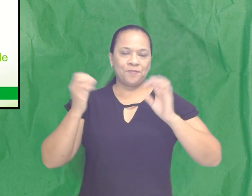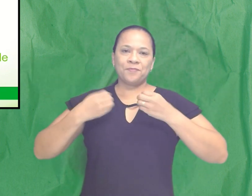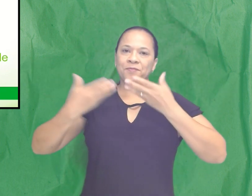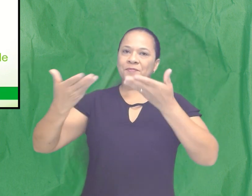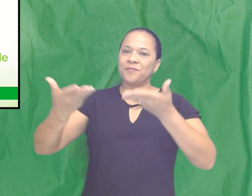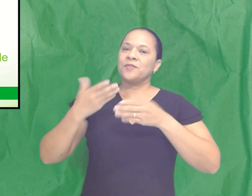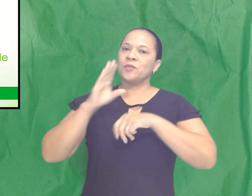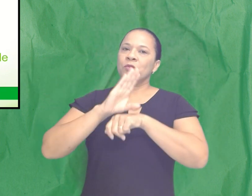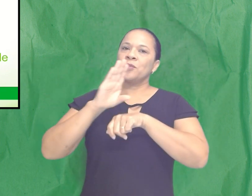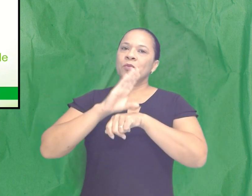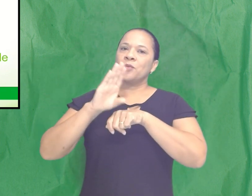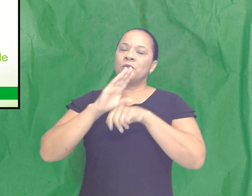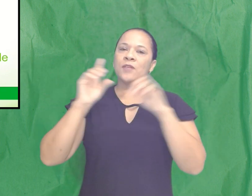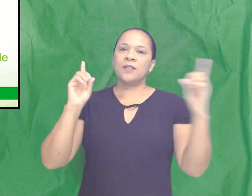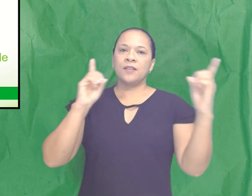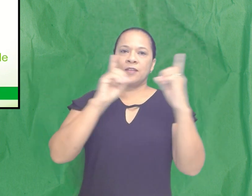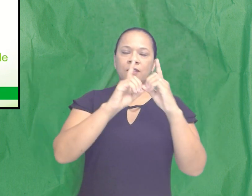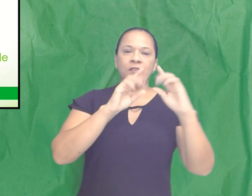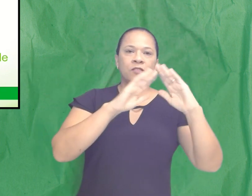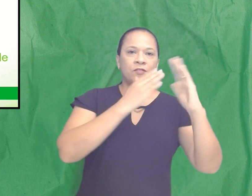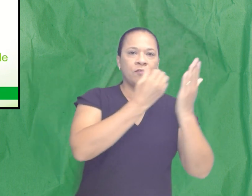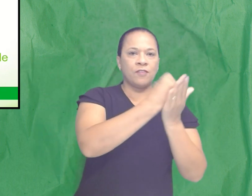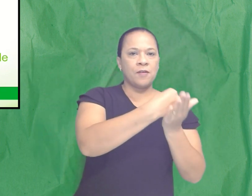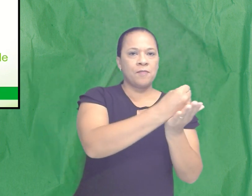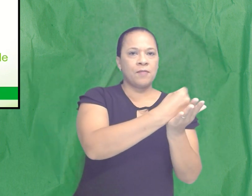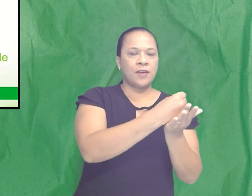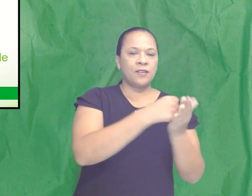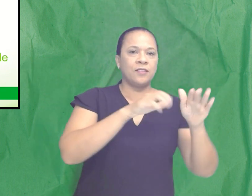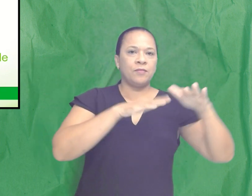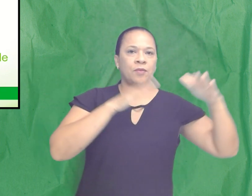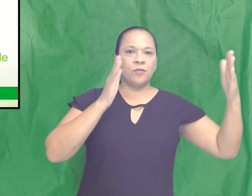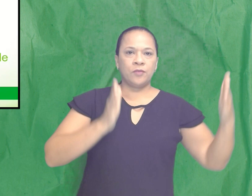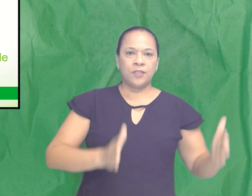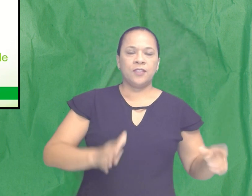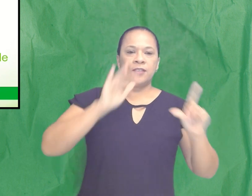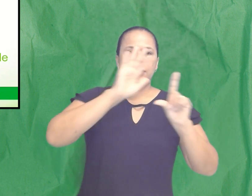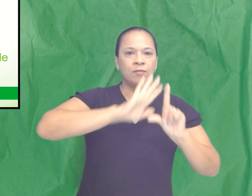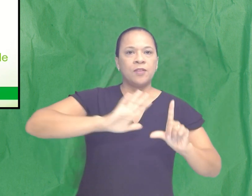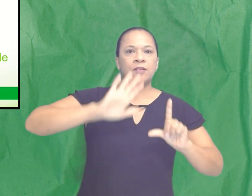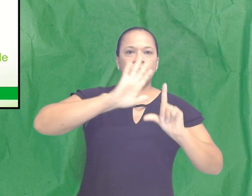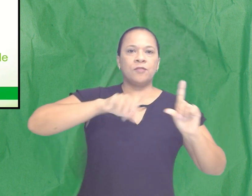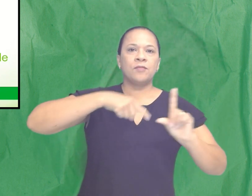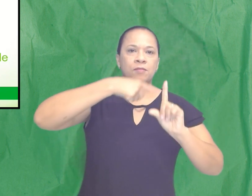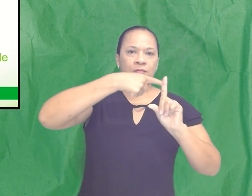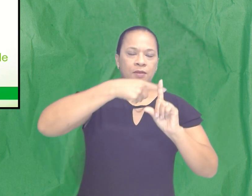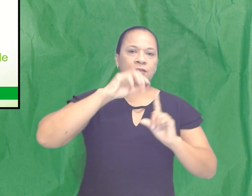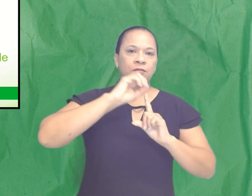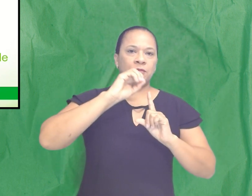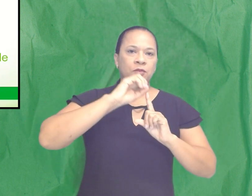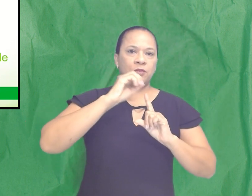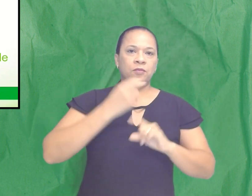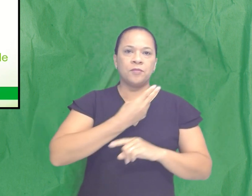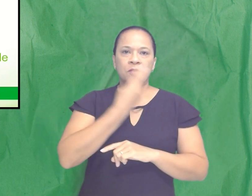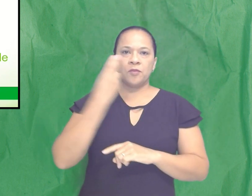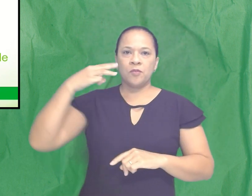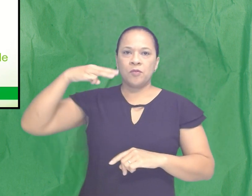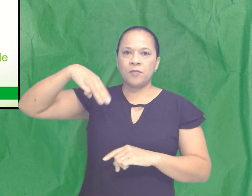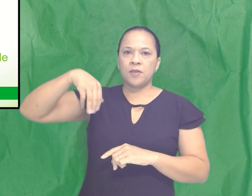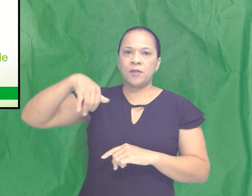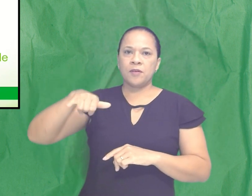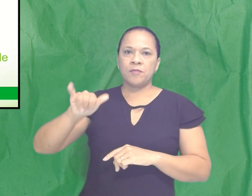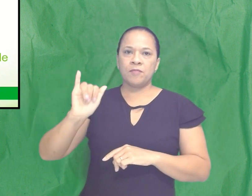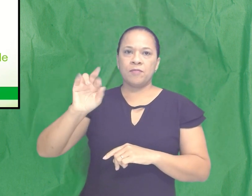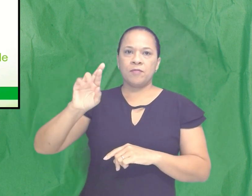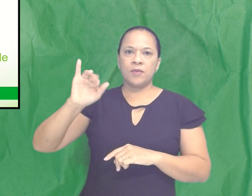Olá, seja bem-vindo ao curso Atendente de Farmácia Balconista da plataforma Mais IFMG. Eu me chamo Miriam Neves e serei a